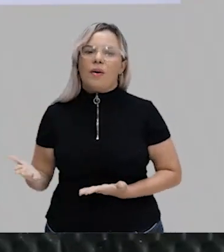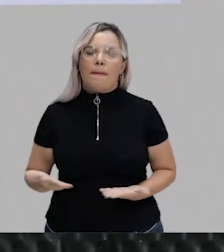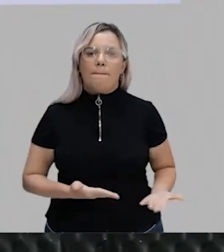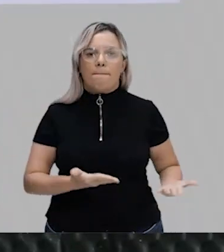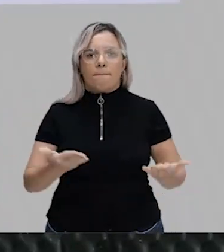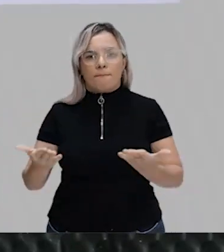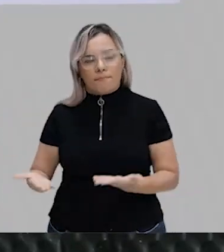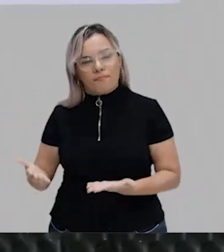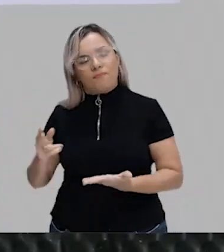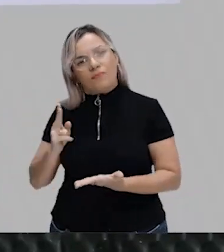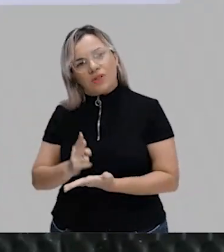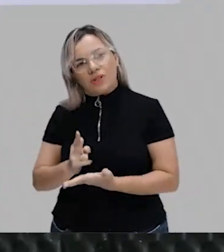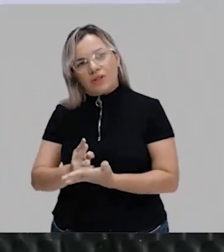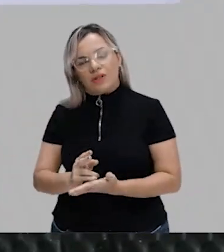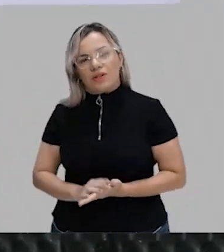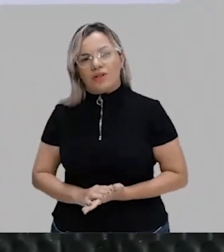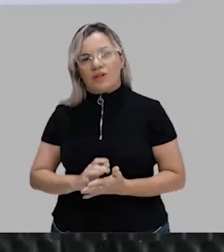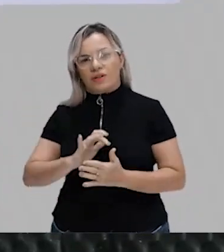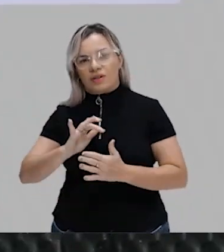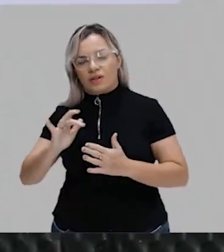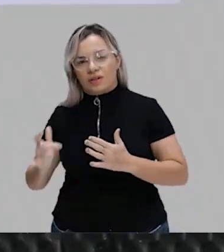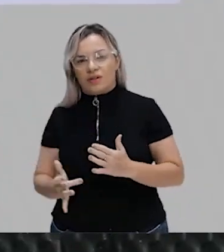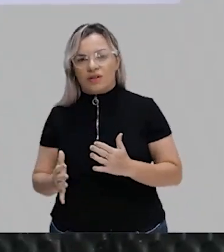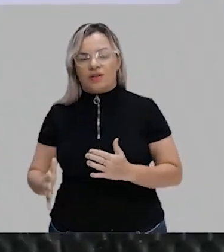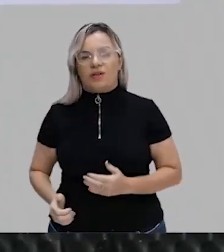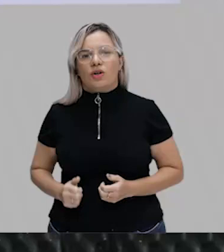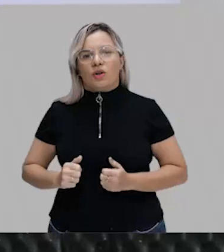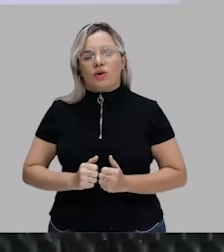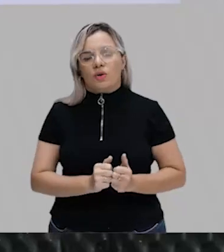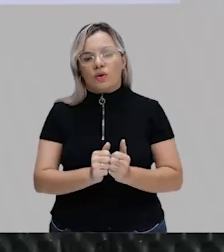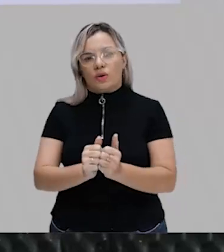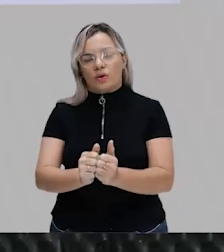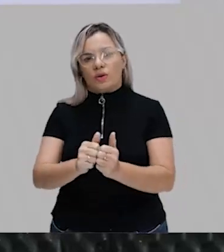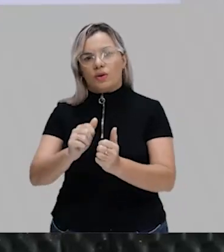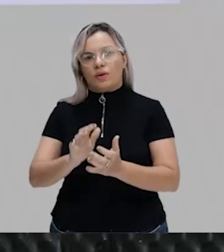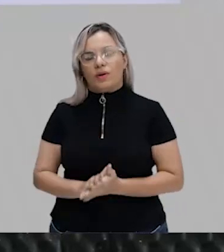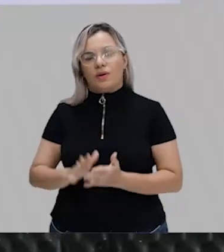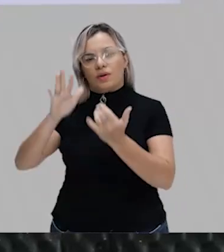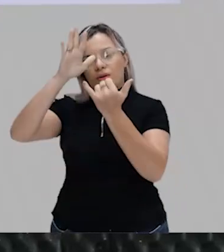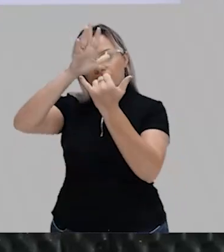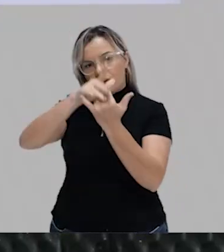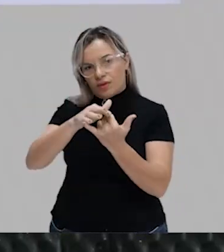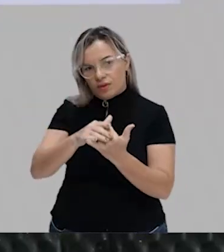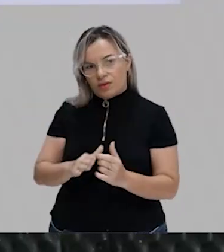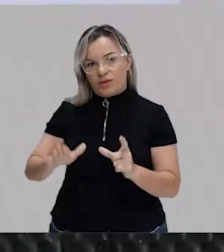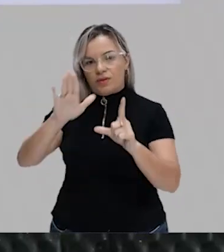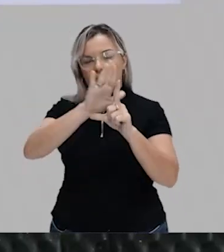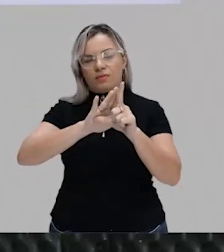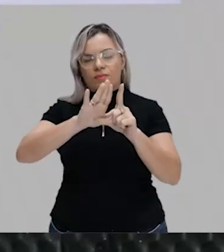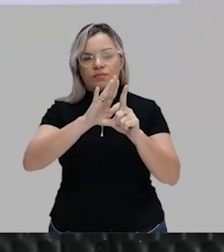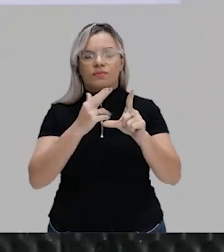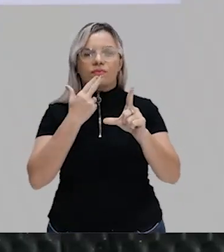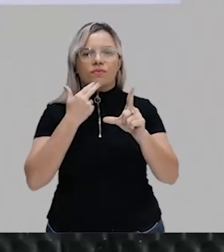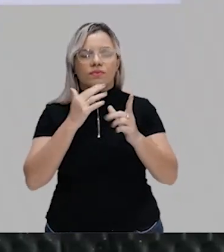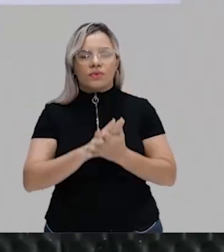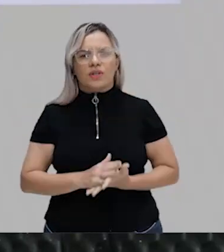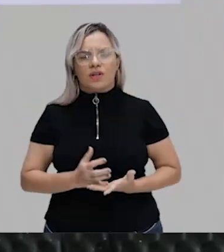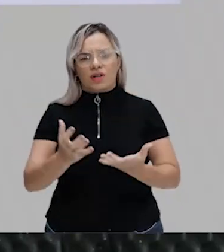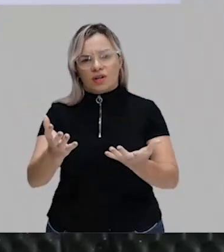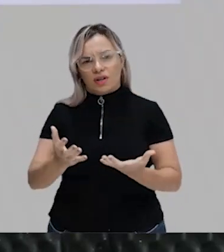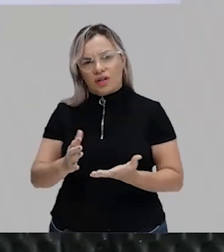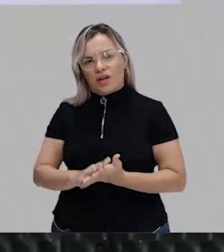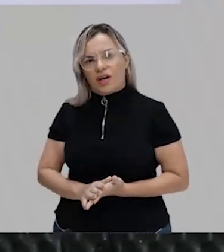aulas dessa forma, convidando vocês para nos acompanhar lá no YouTube, plataforma Gonçalves Dias. Você quer saber a